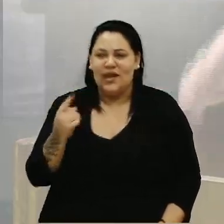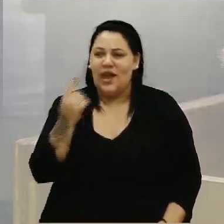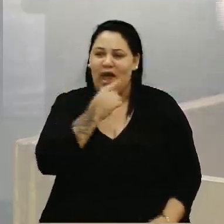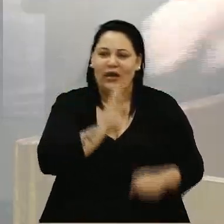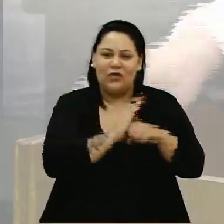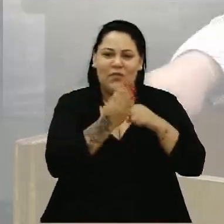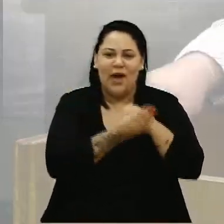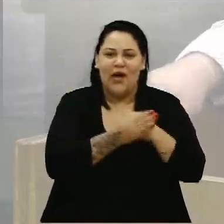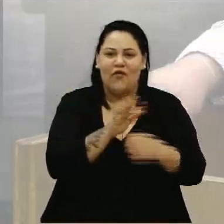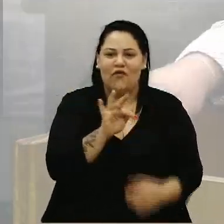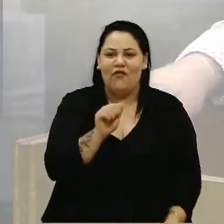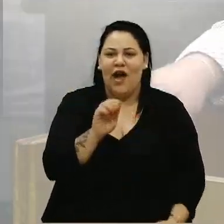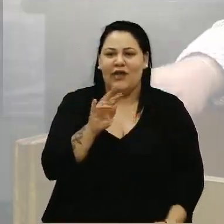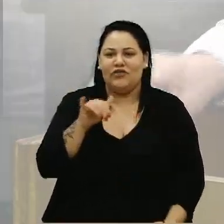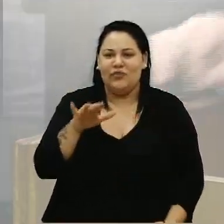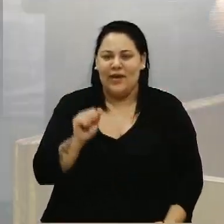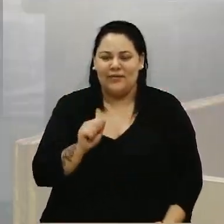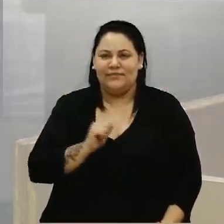Jaco Musatti,